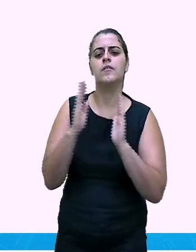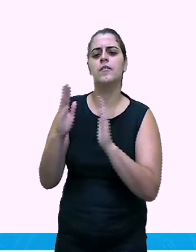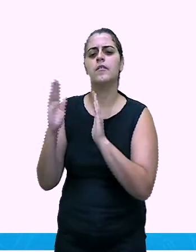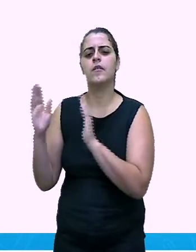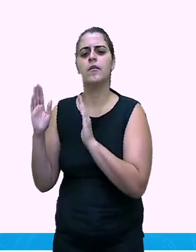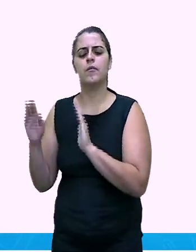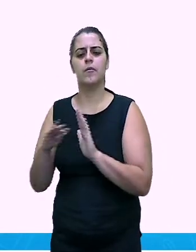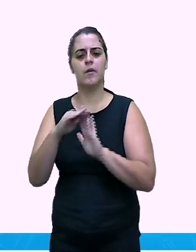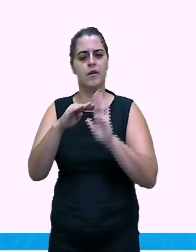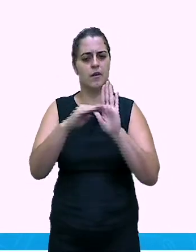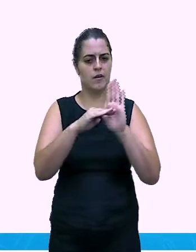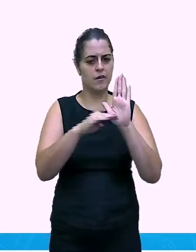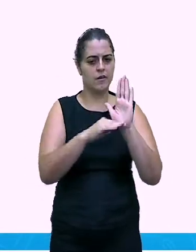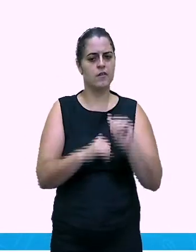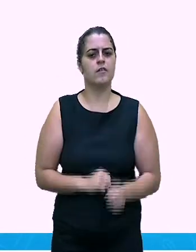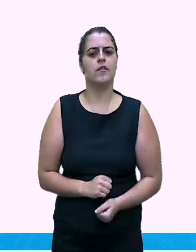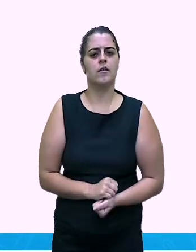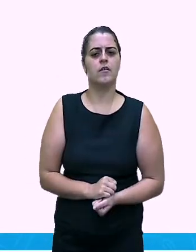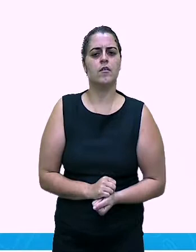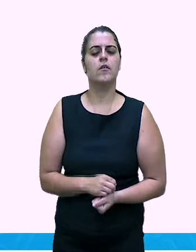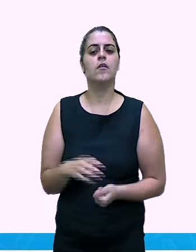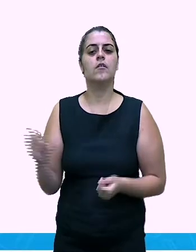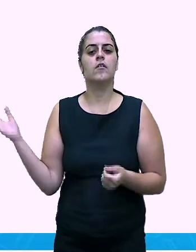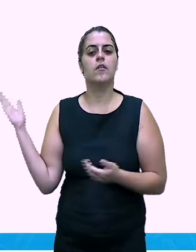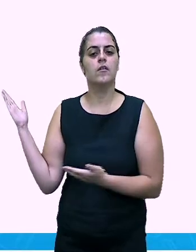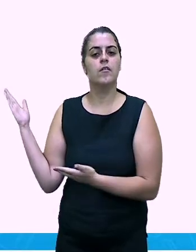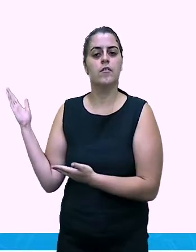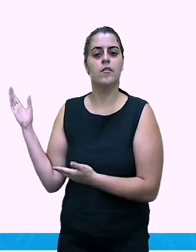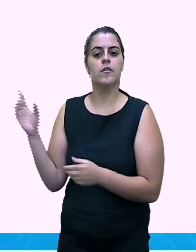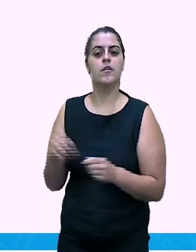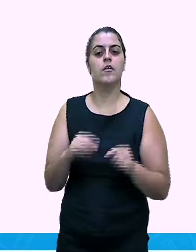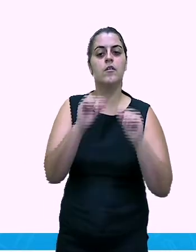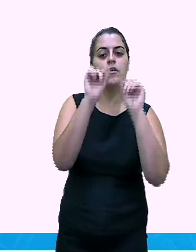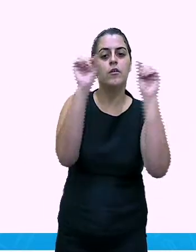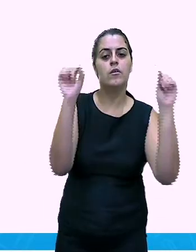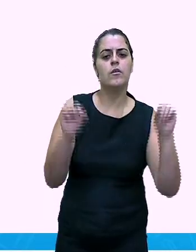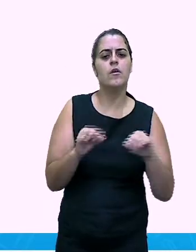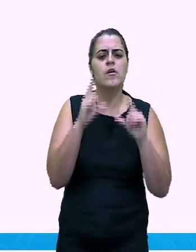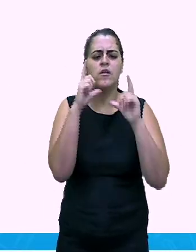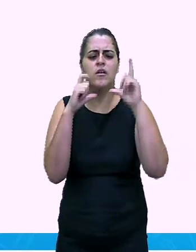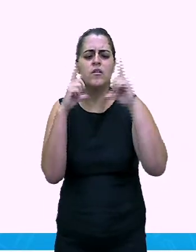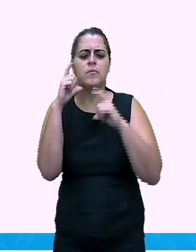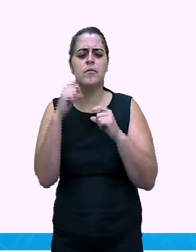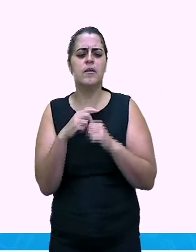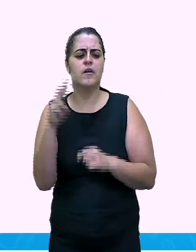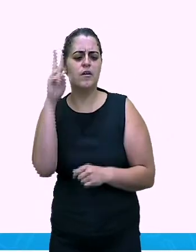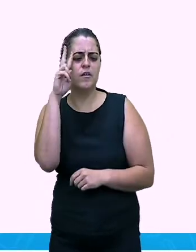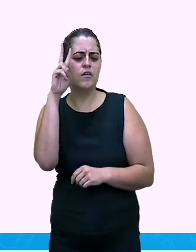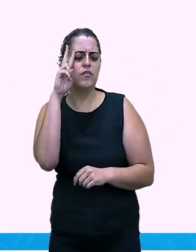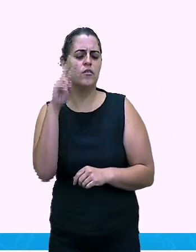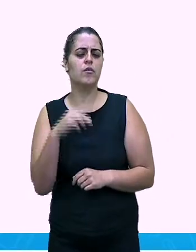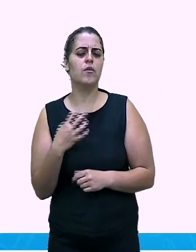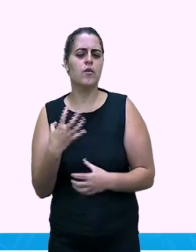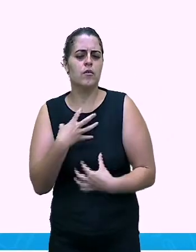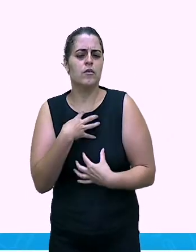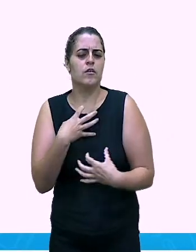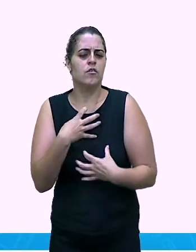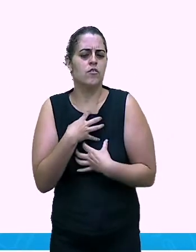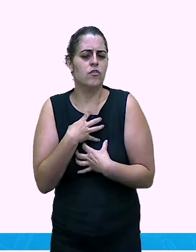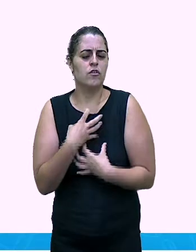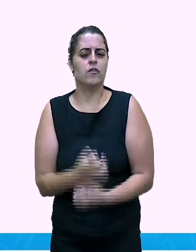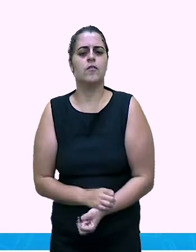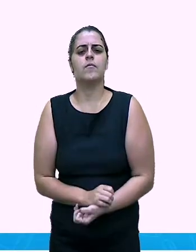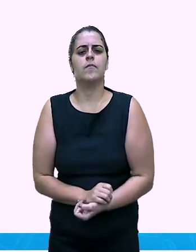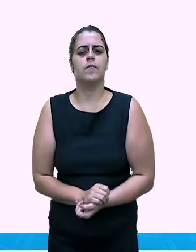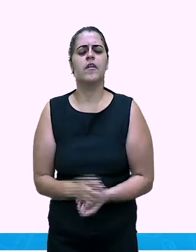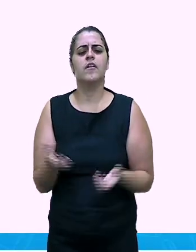de dados através dos quadros que expressam uma história. Então, quer dizer o quê? Quer